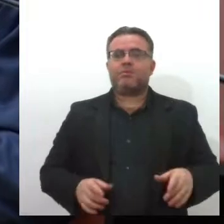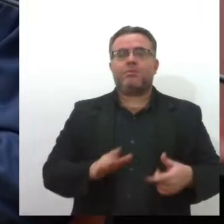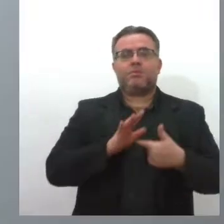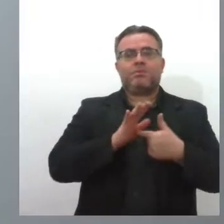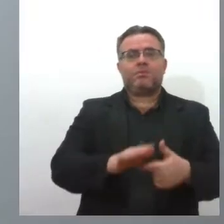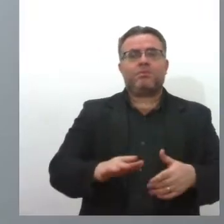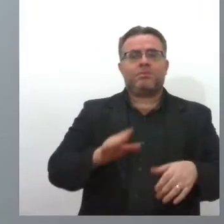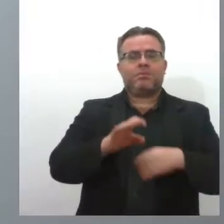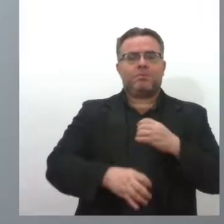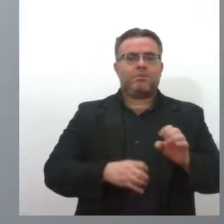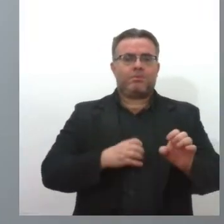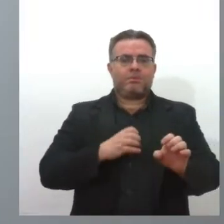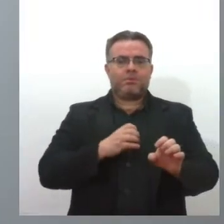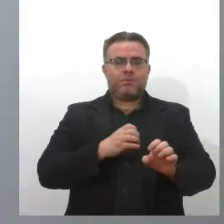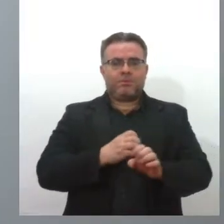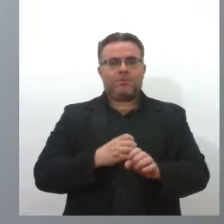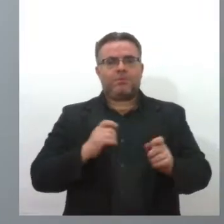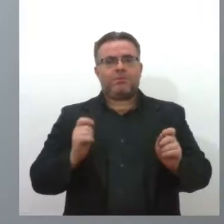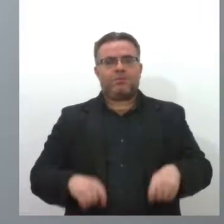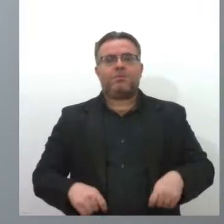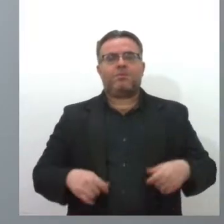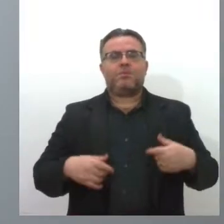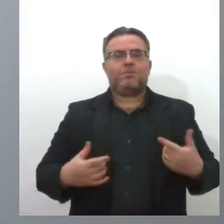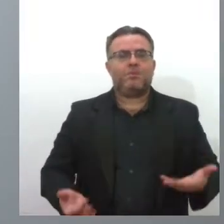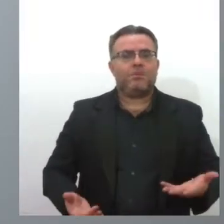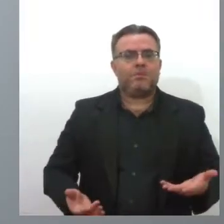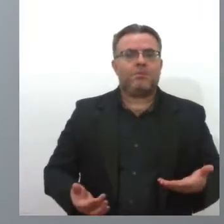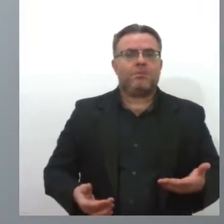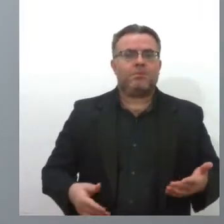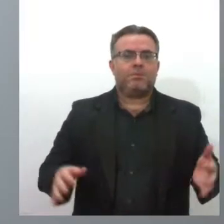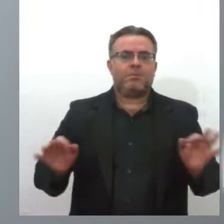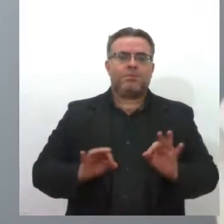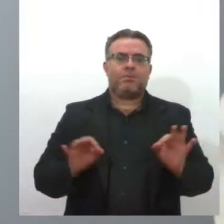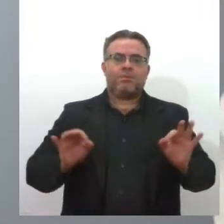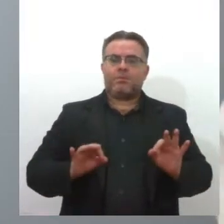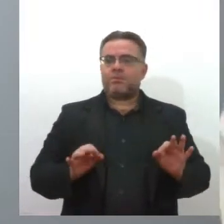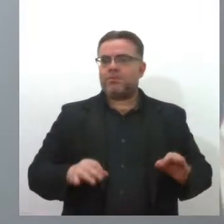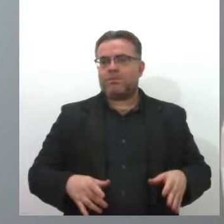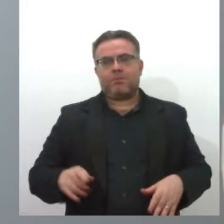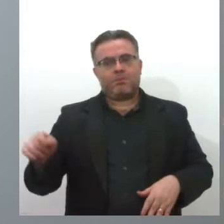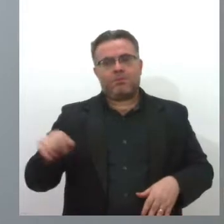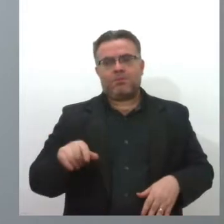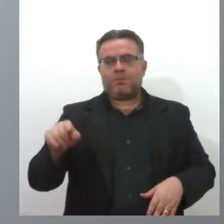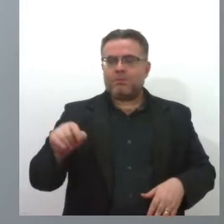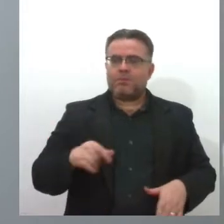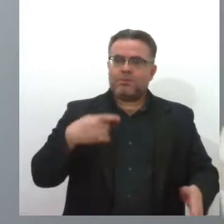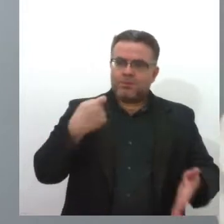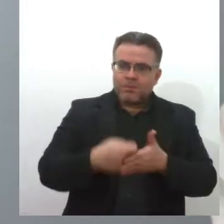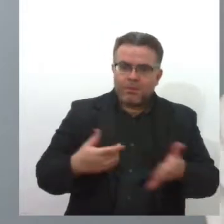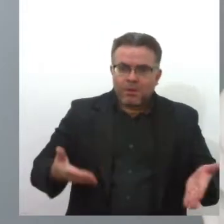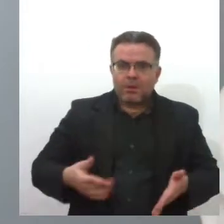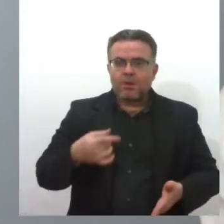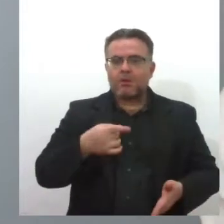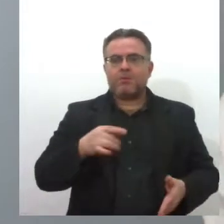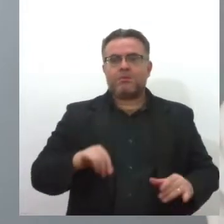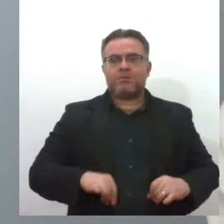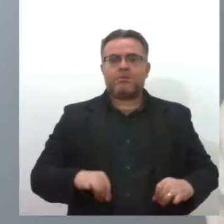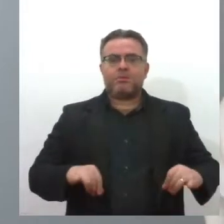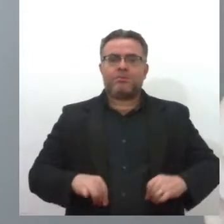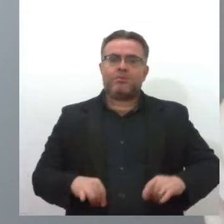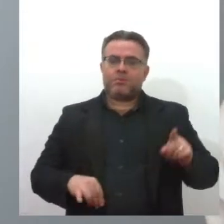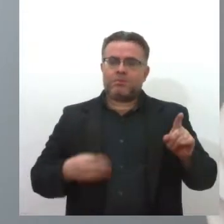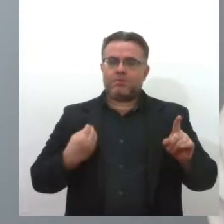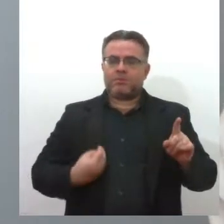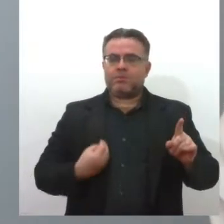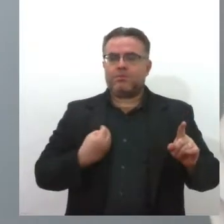ao projeto. Nós não concordamos em nenhum aumento para o contribuinte nesse momento tão delicado que as pessoas estão vivendo.